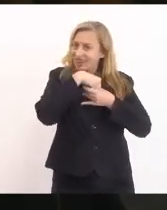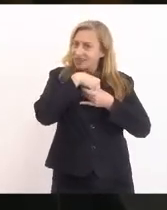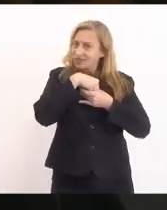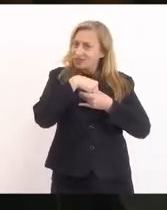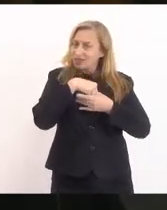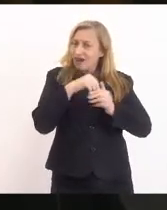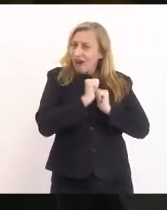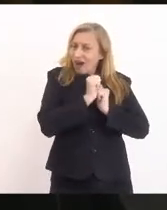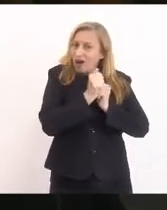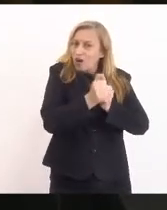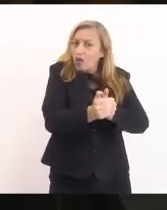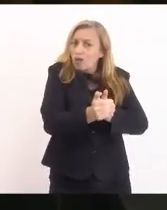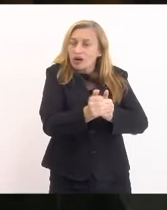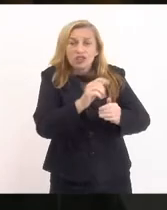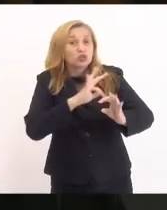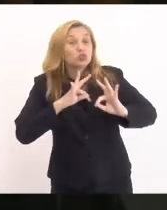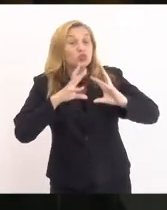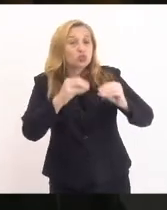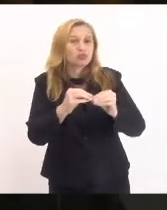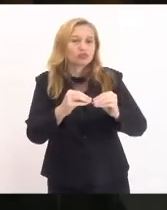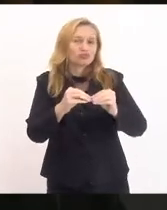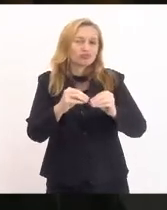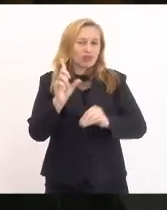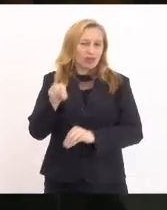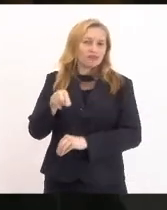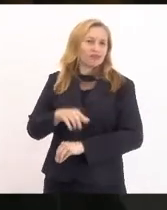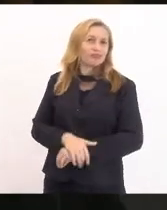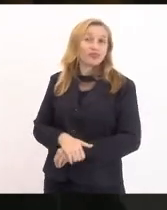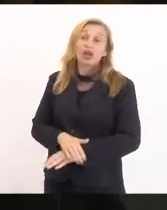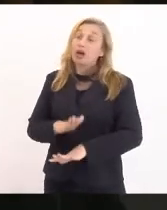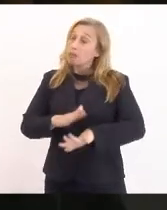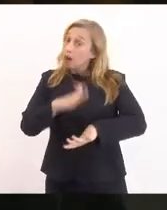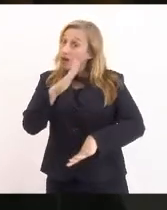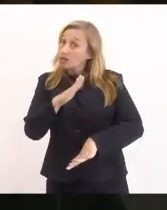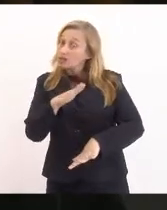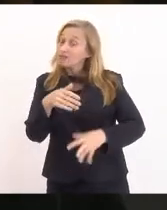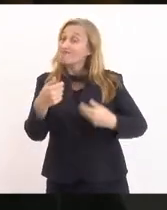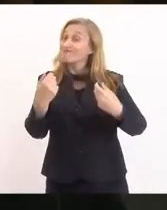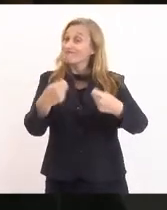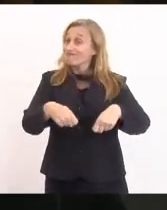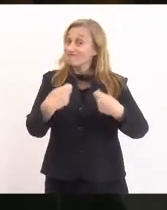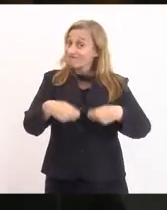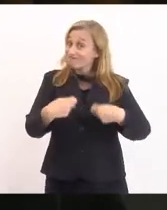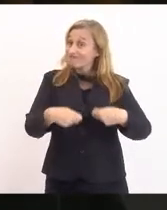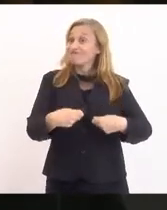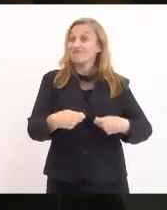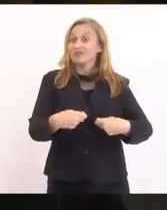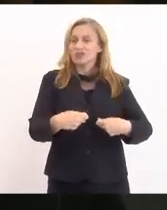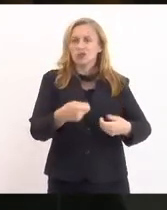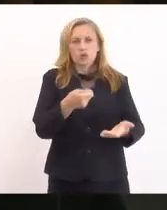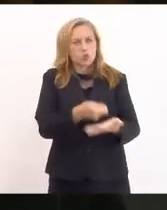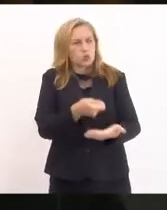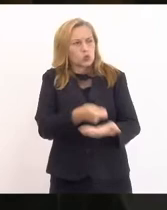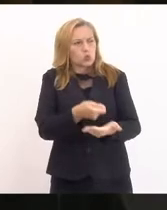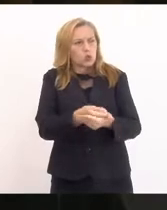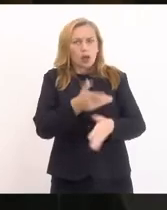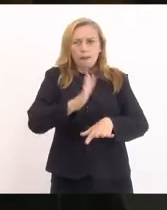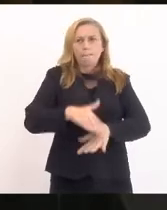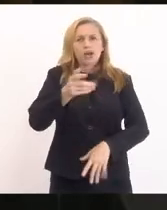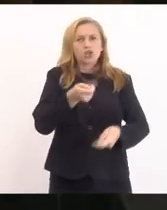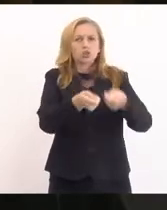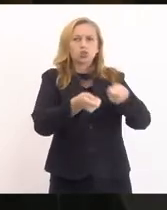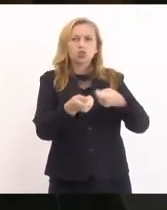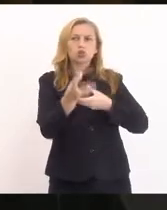estar acompanhando isso tudo, né? Mas é necessário uma rigidez maior nos